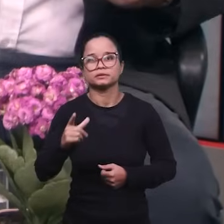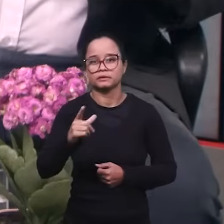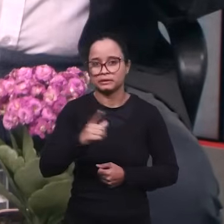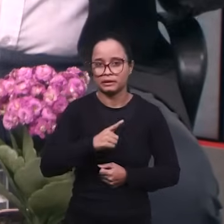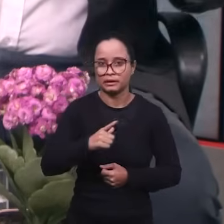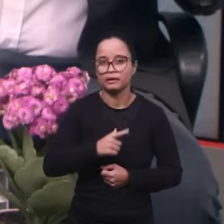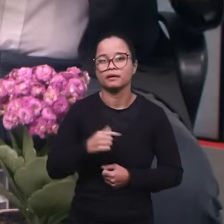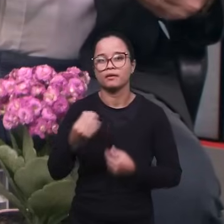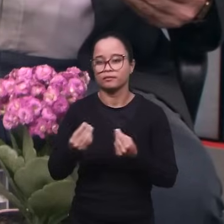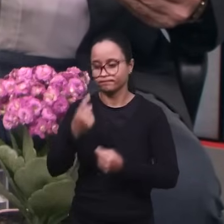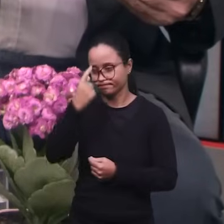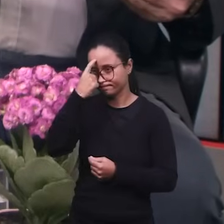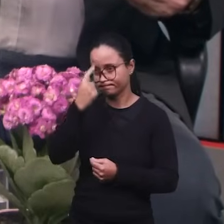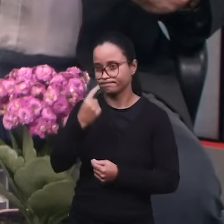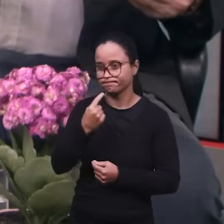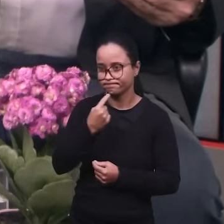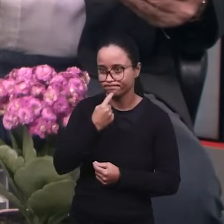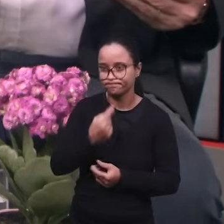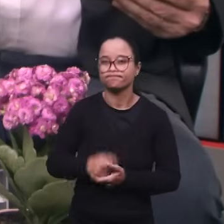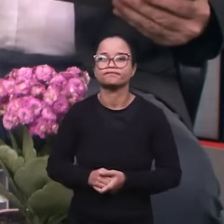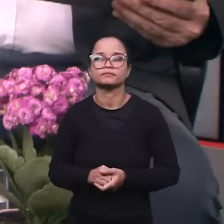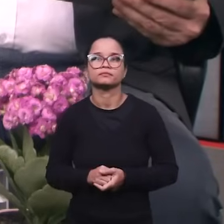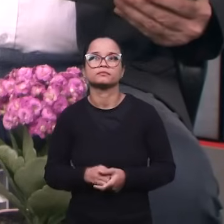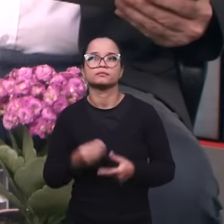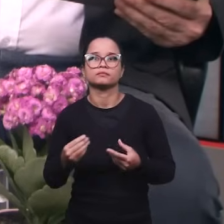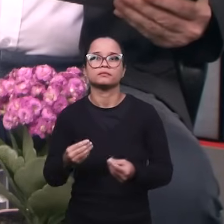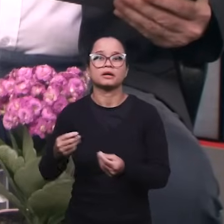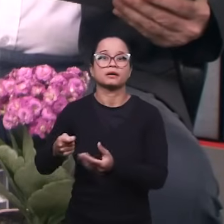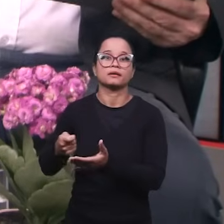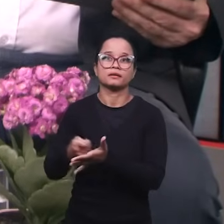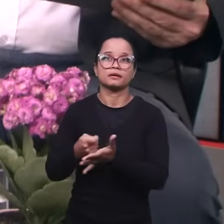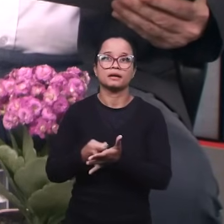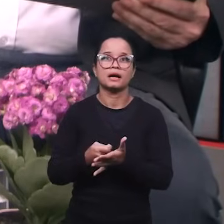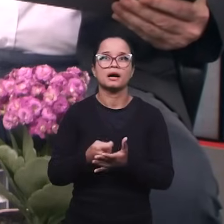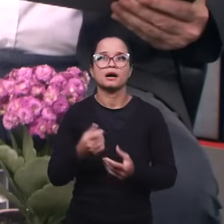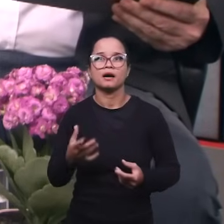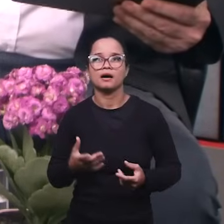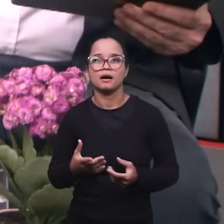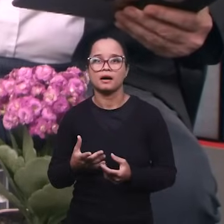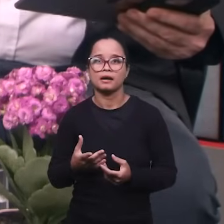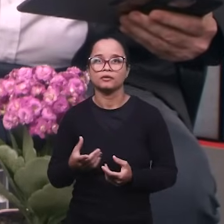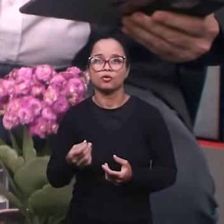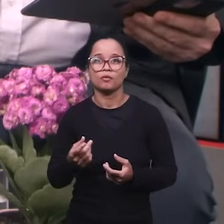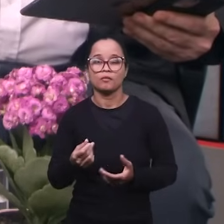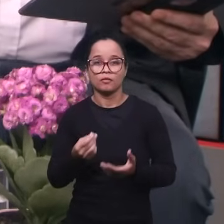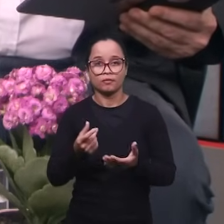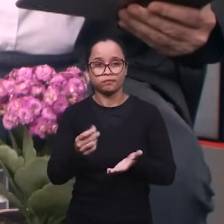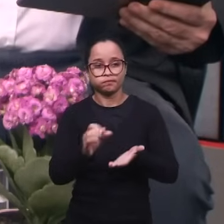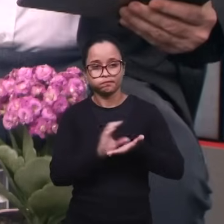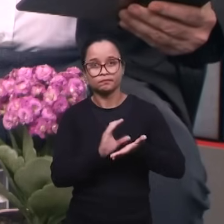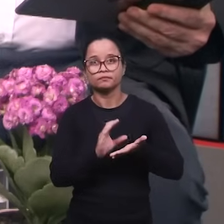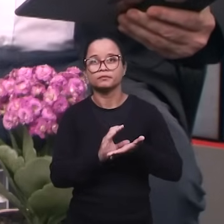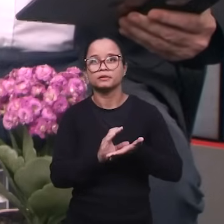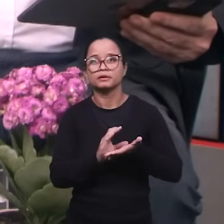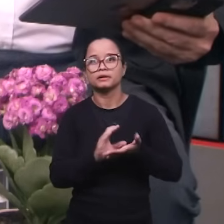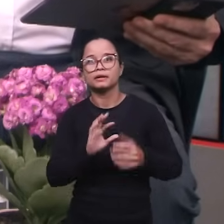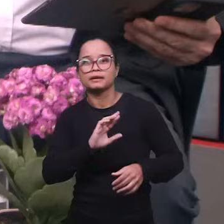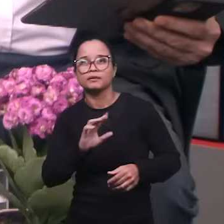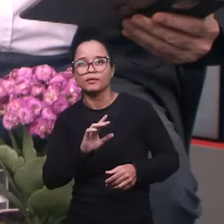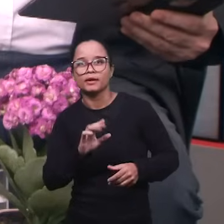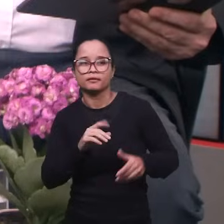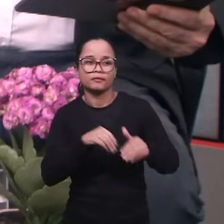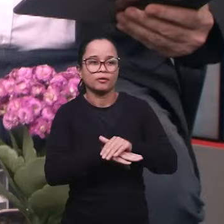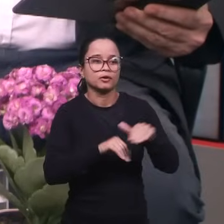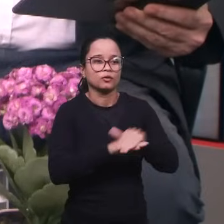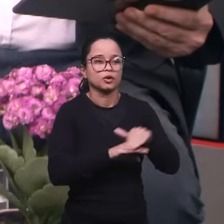tem como perfil fazer investimento, fazer um tipo, eu vou usar a expressão poupança, não a caderneta